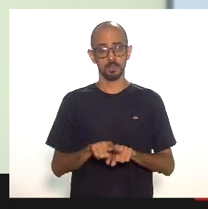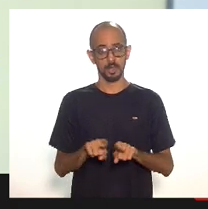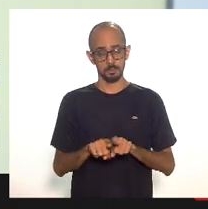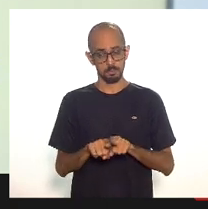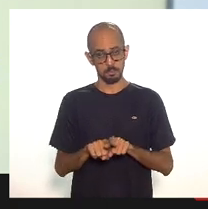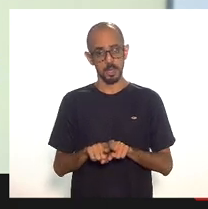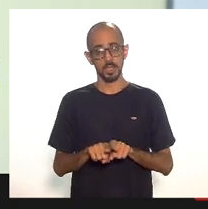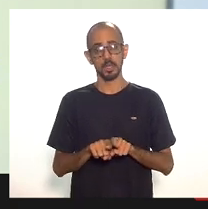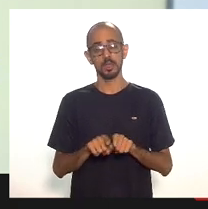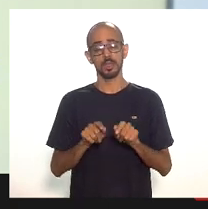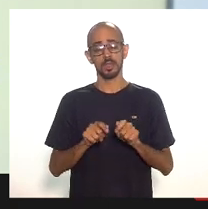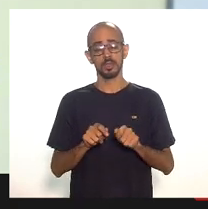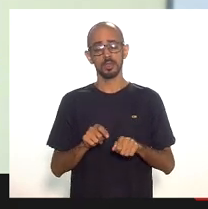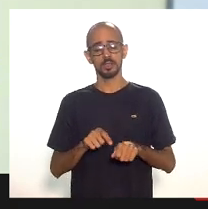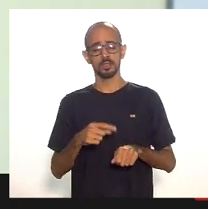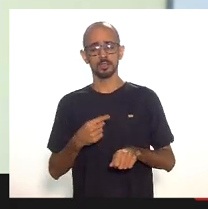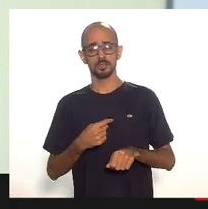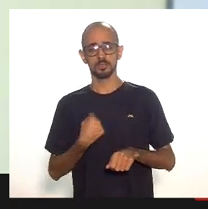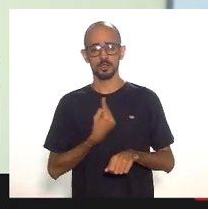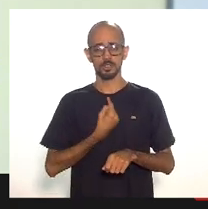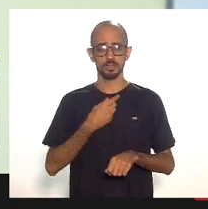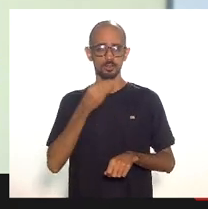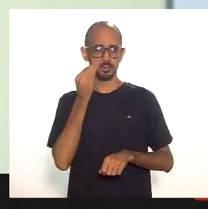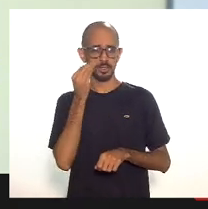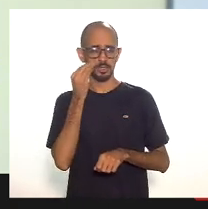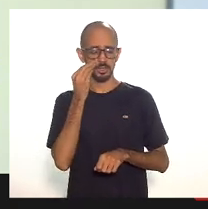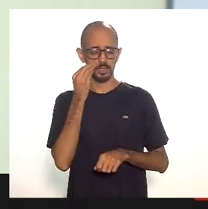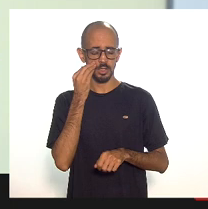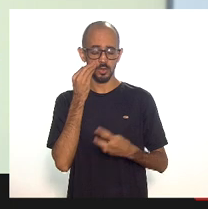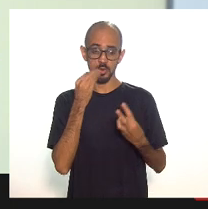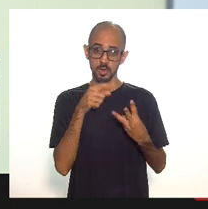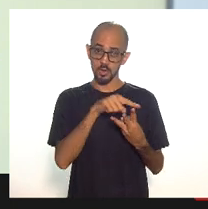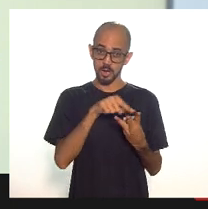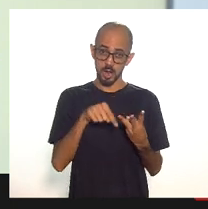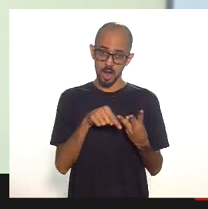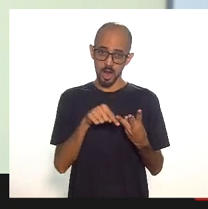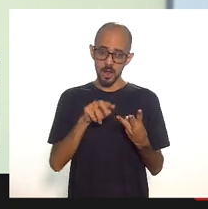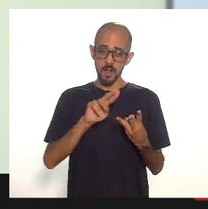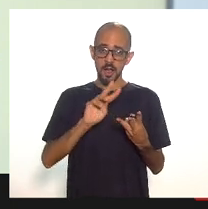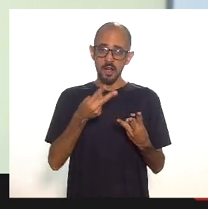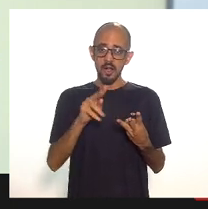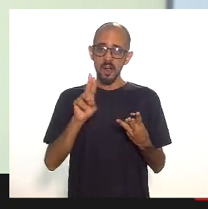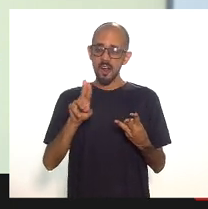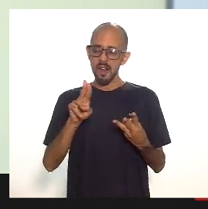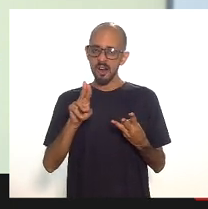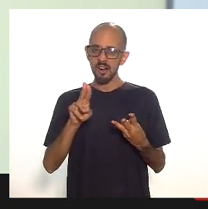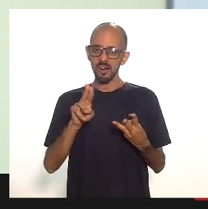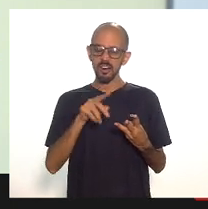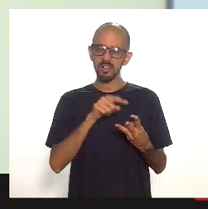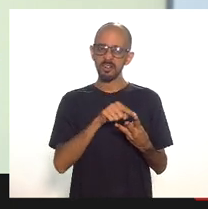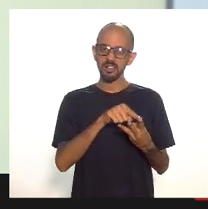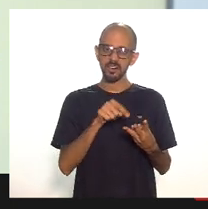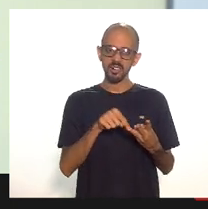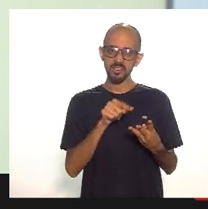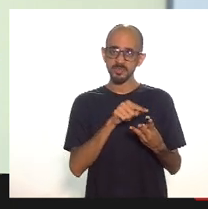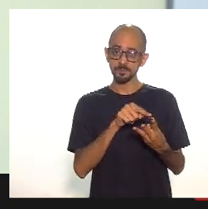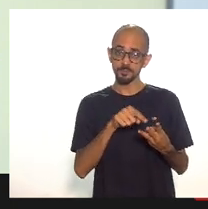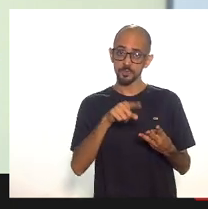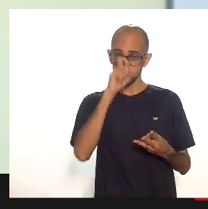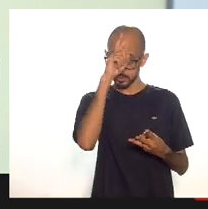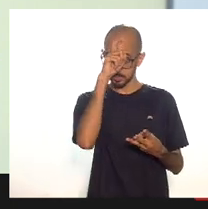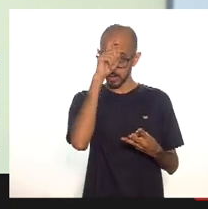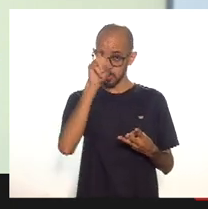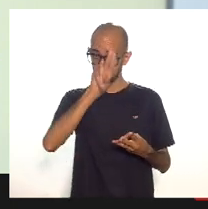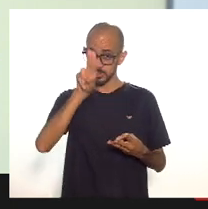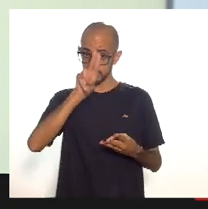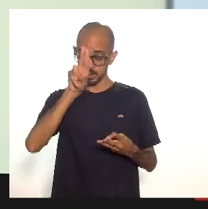forma, temos procurado colocar os três HU federais, o Clementino Fraga Filho, o Antônio Pedro e o Gafreguini,